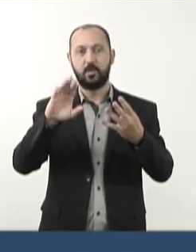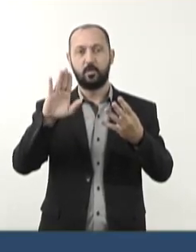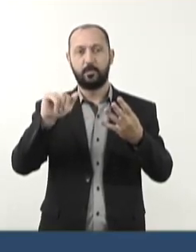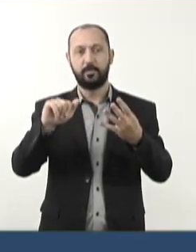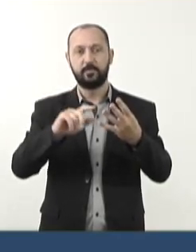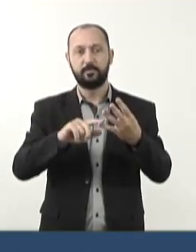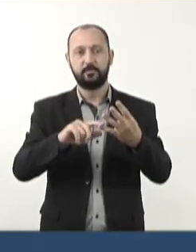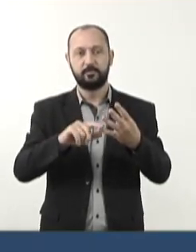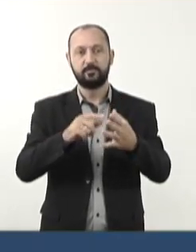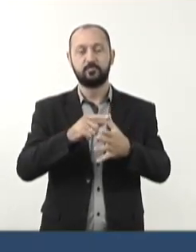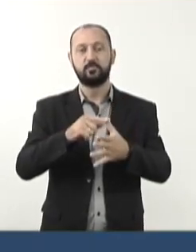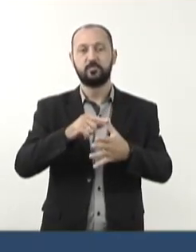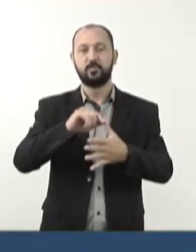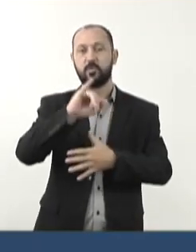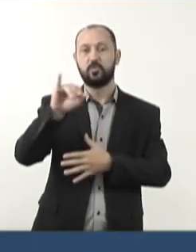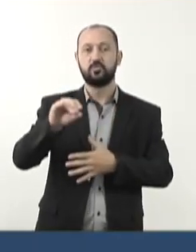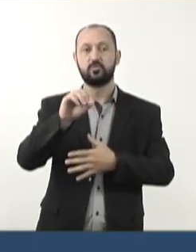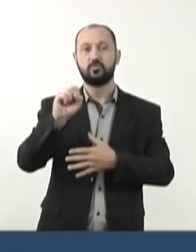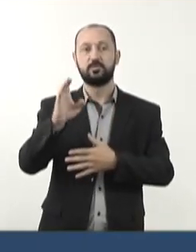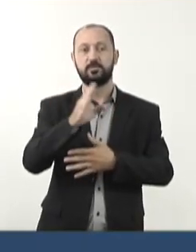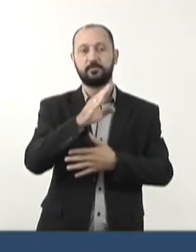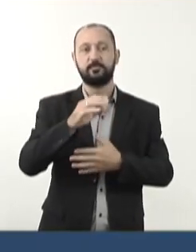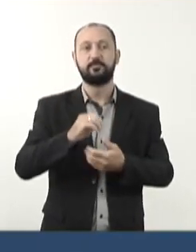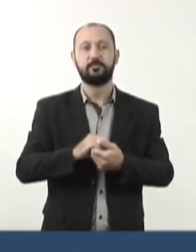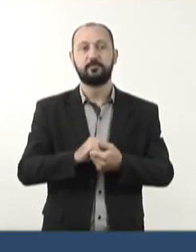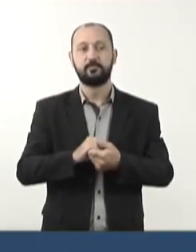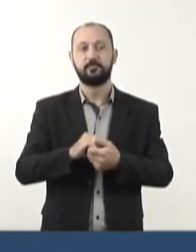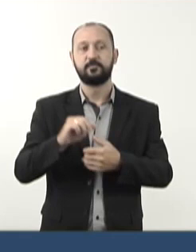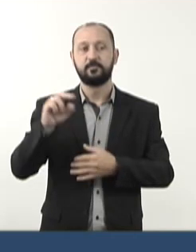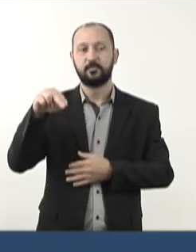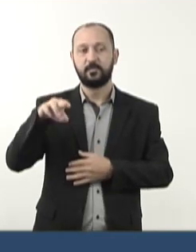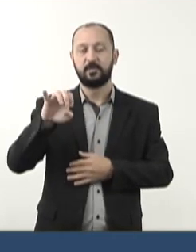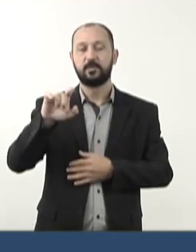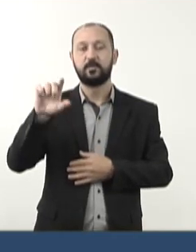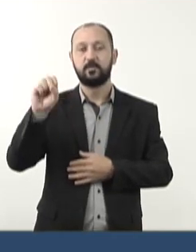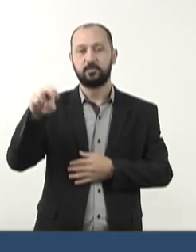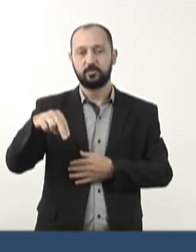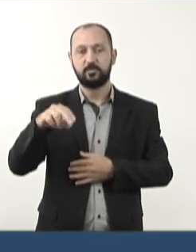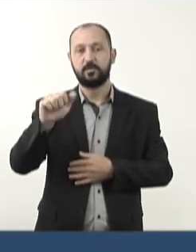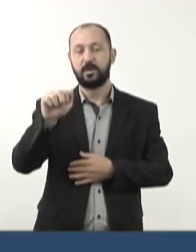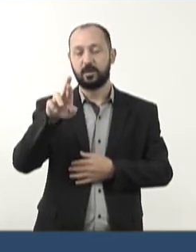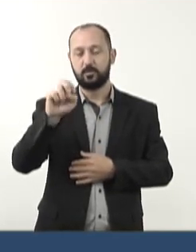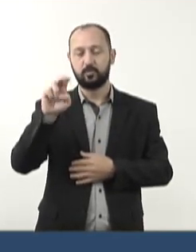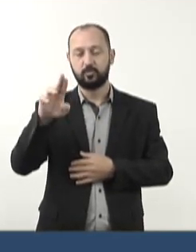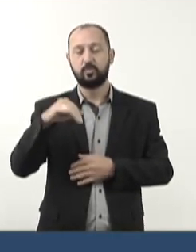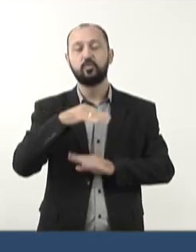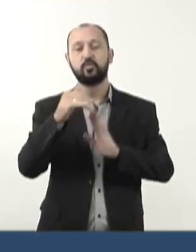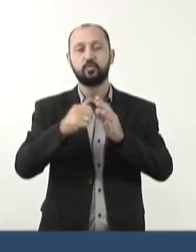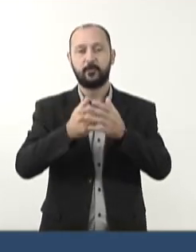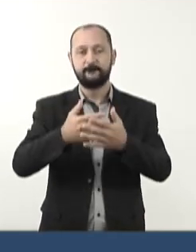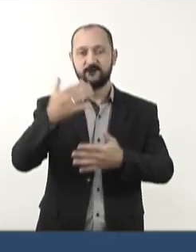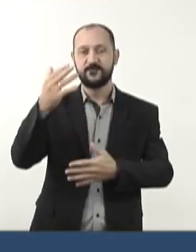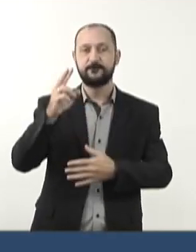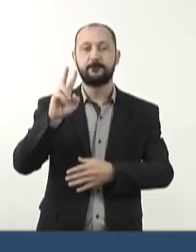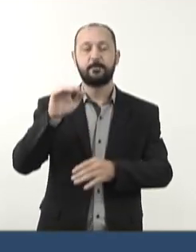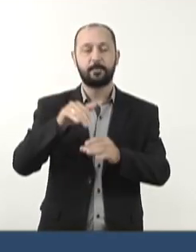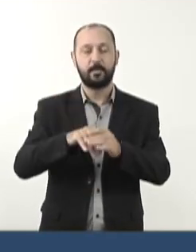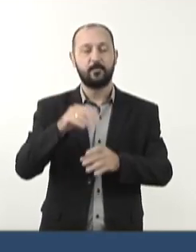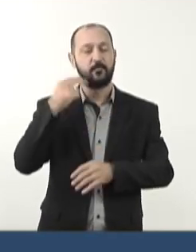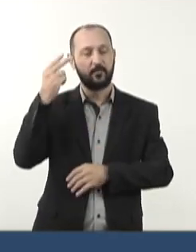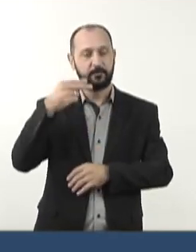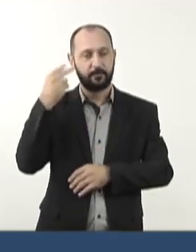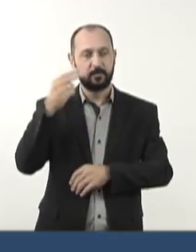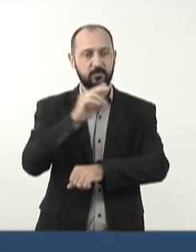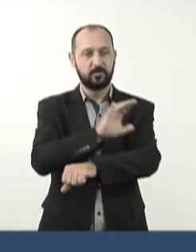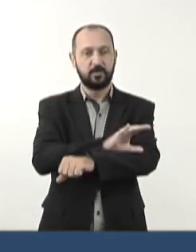e José Martiniano, Nelson, Arthur, todos vereadores do município